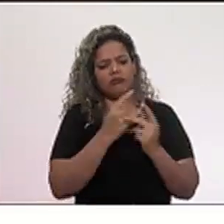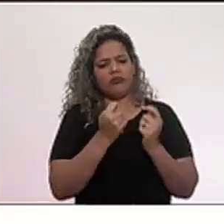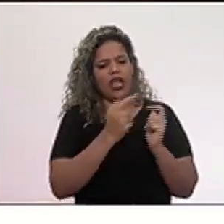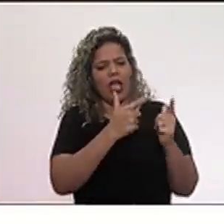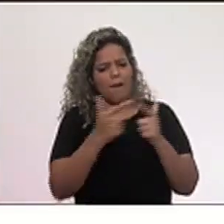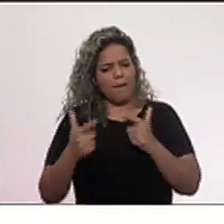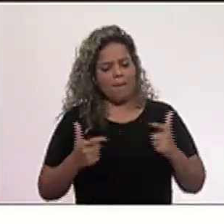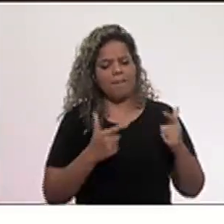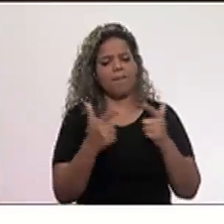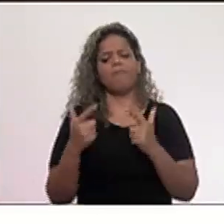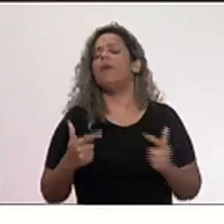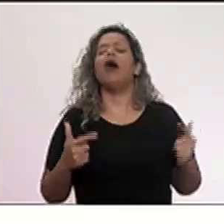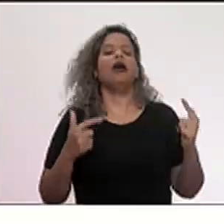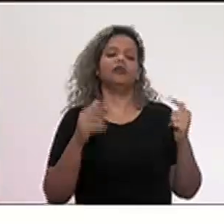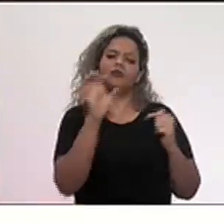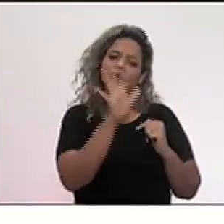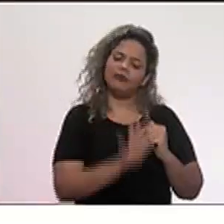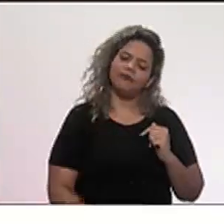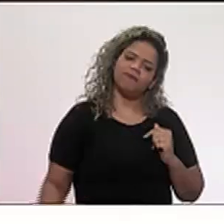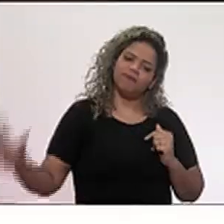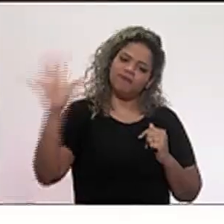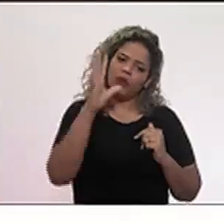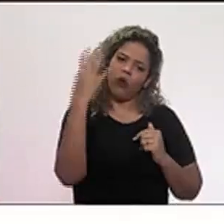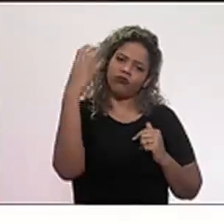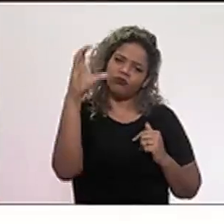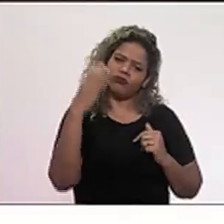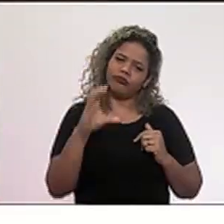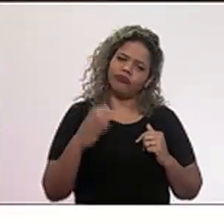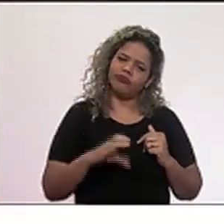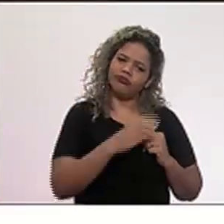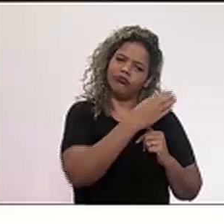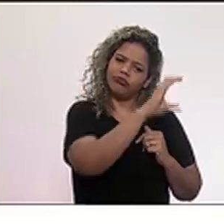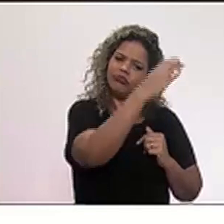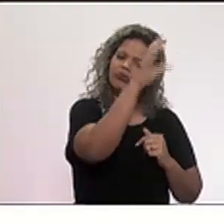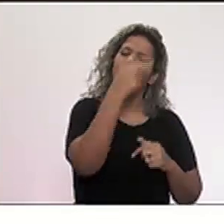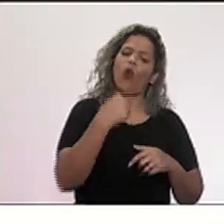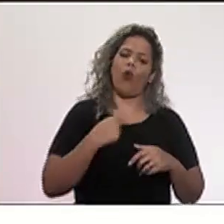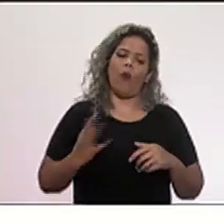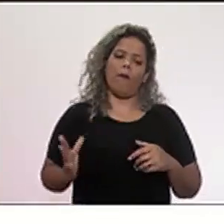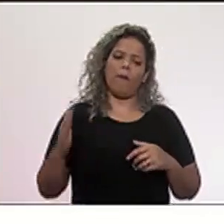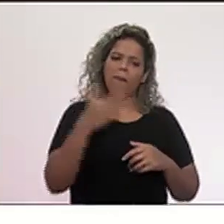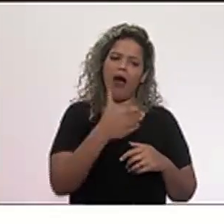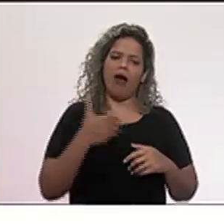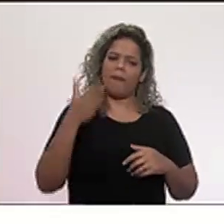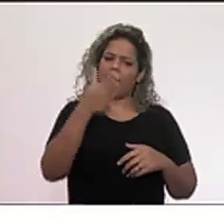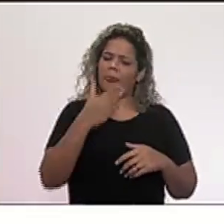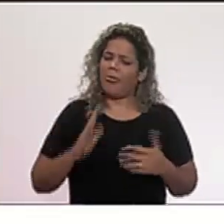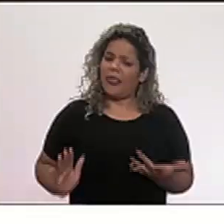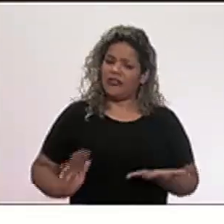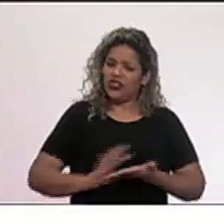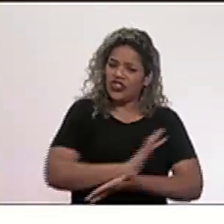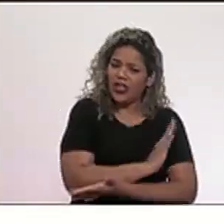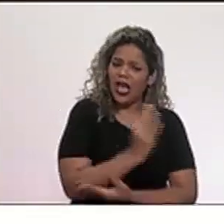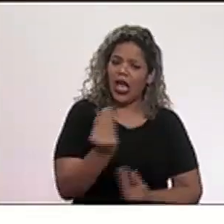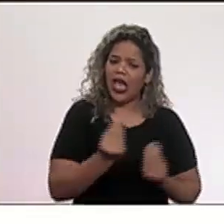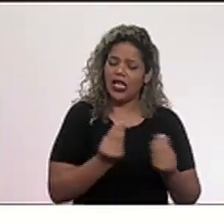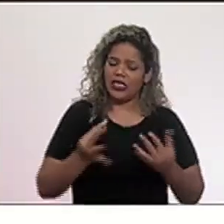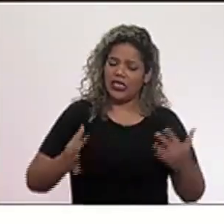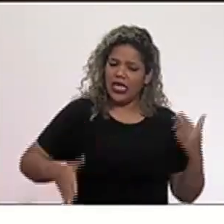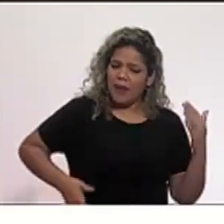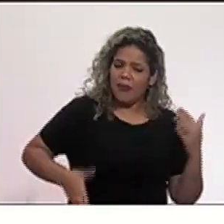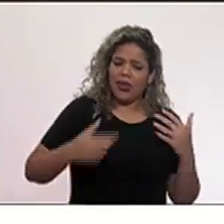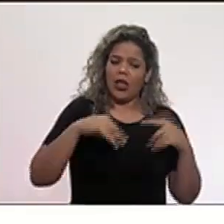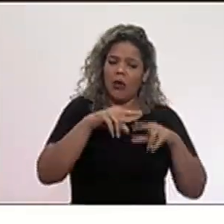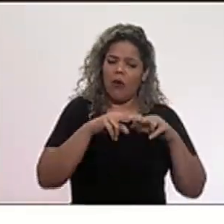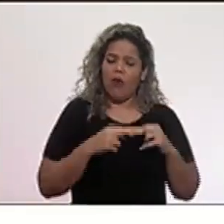de parcela do território do Rio de Janeiro ocupado, e que nós vivemos a desgraça criminal que vivemos